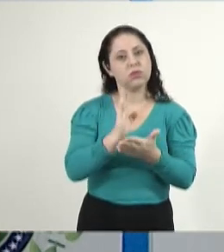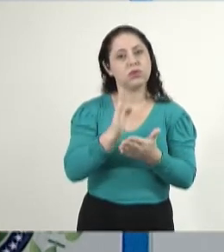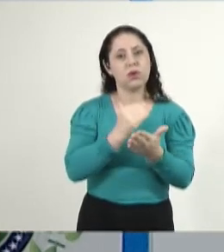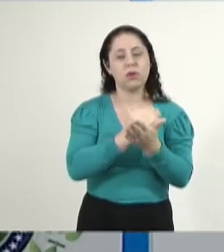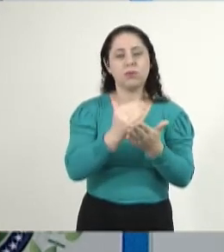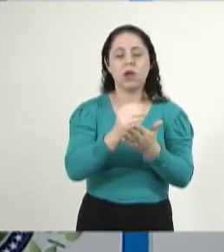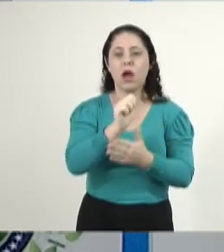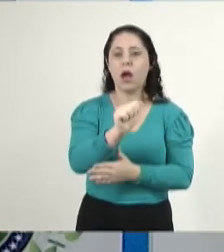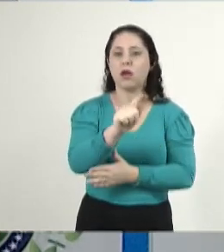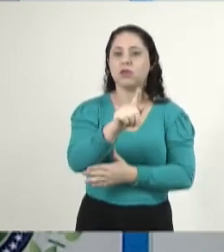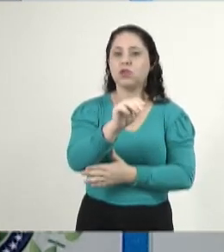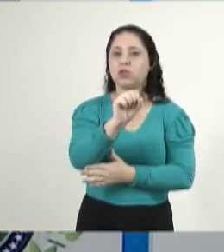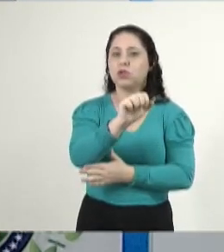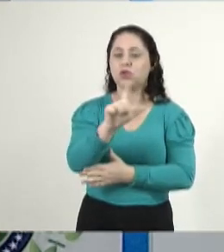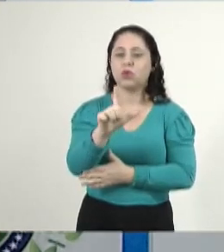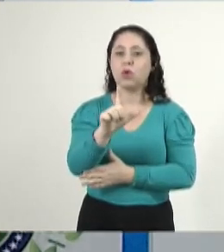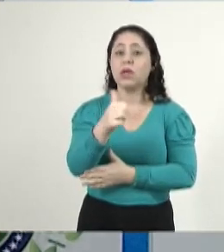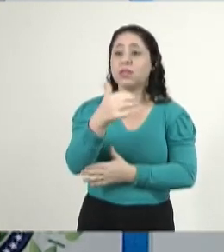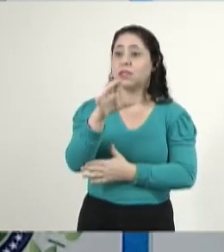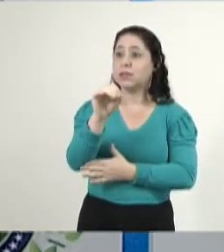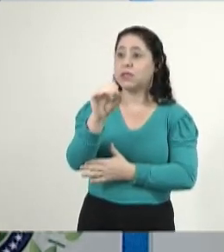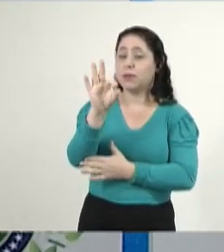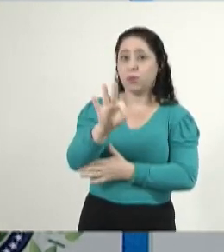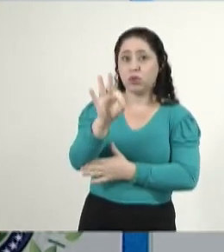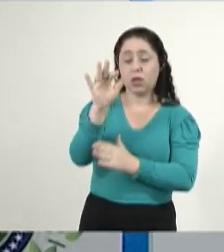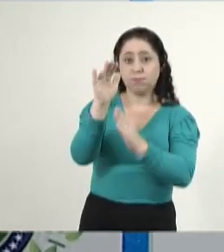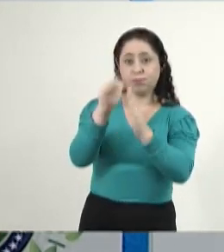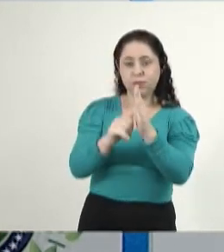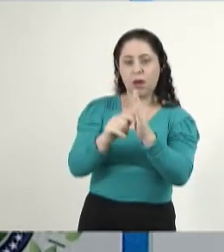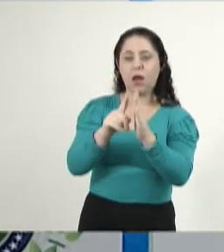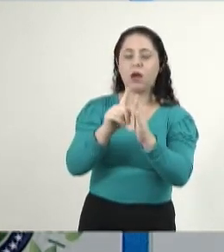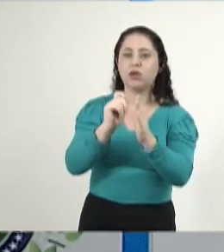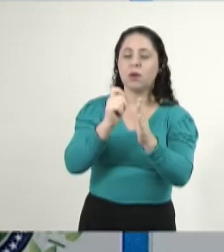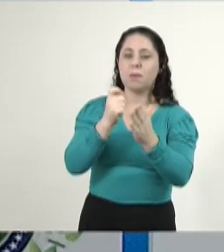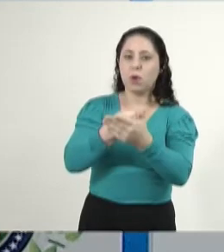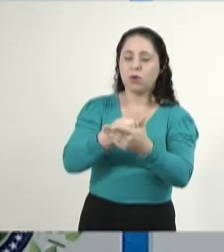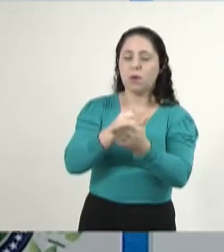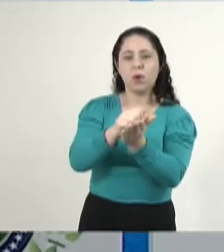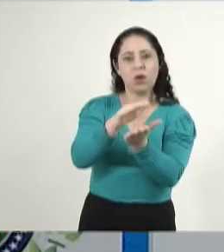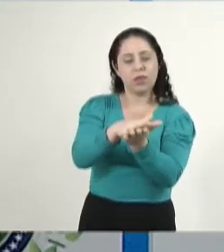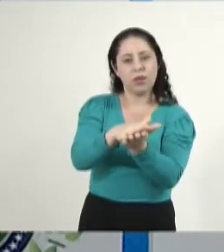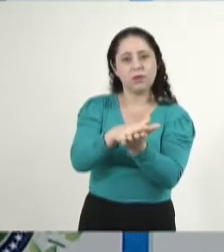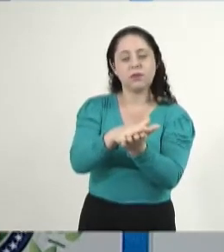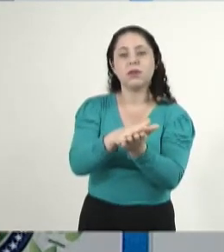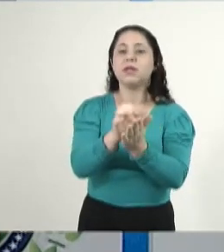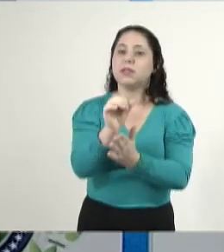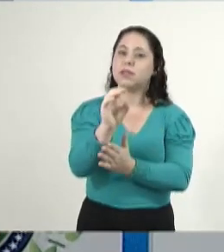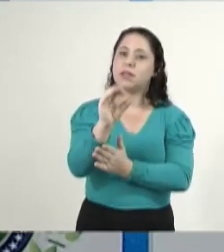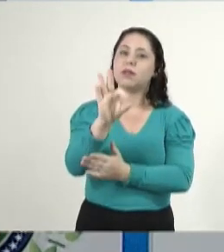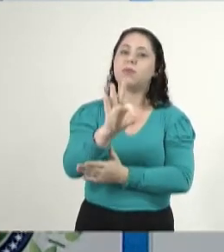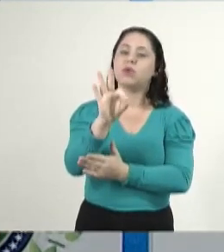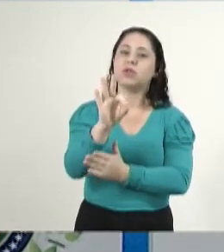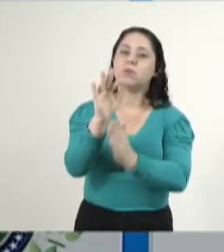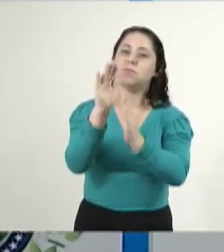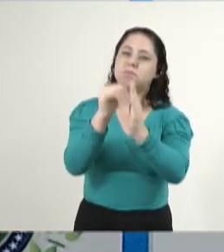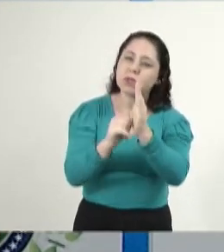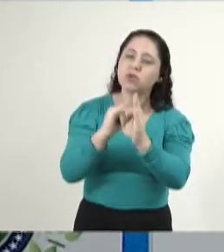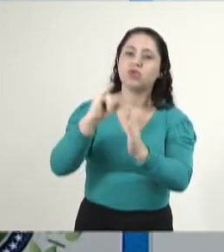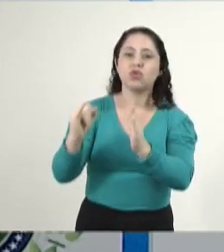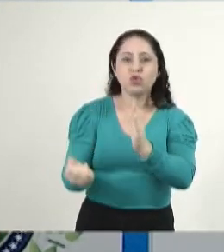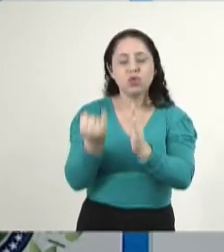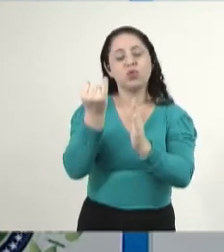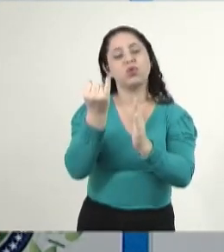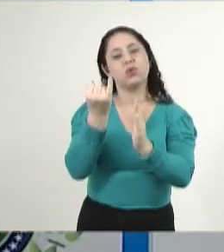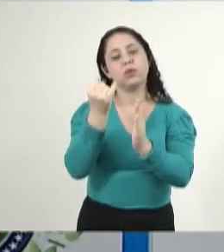também da AGESU, 100% de desconto nos juros e na multa para quem quiser fazer esse pagamento à vista. 60% de desconto nos juros e na multa